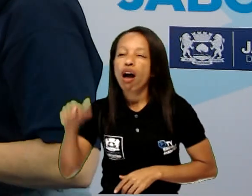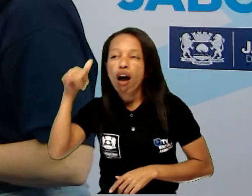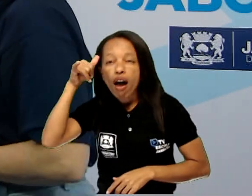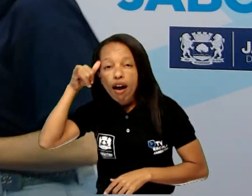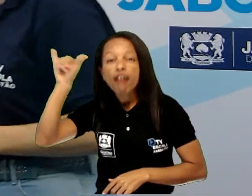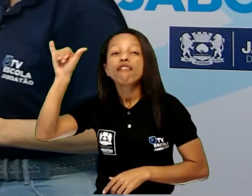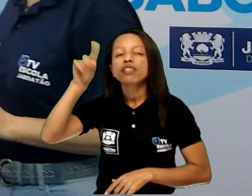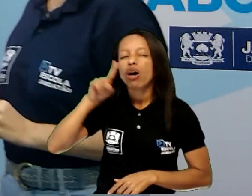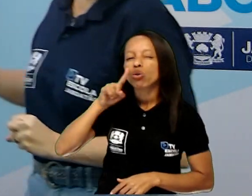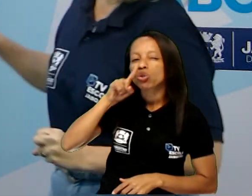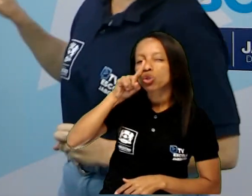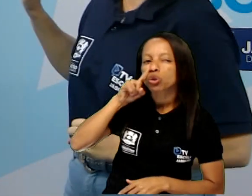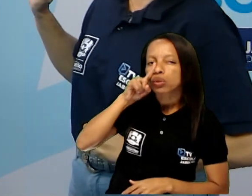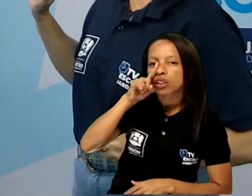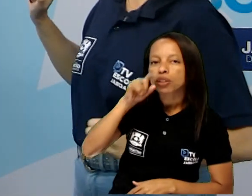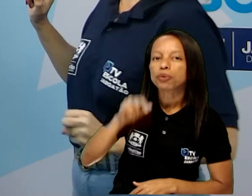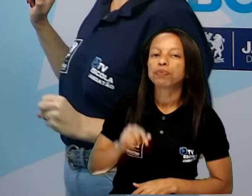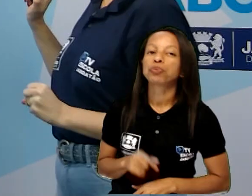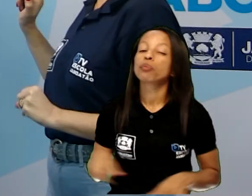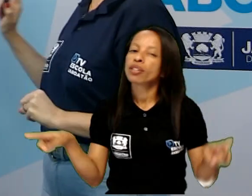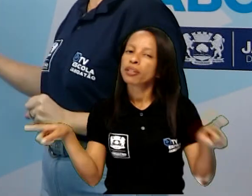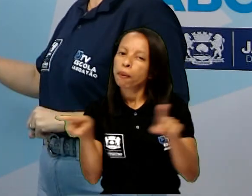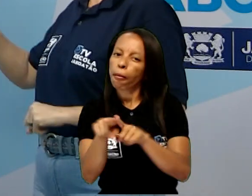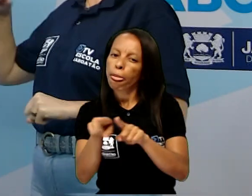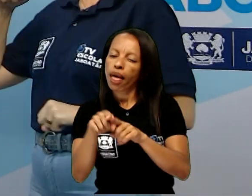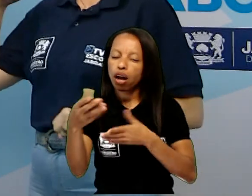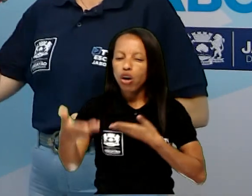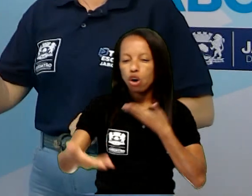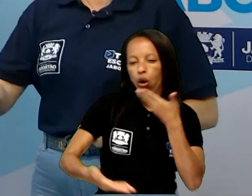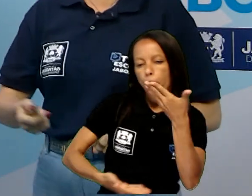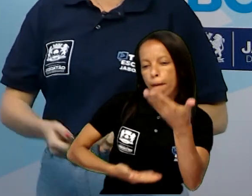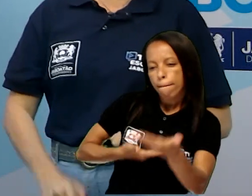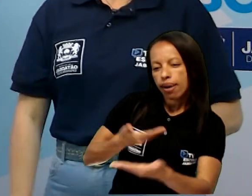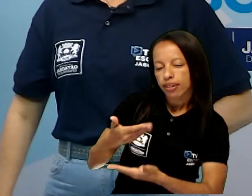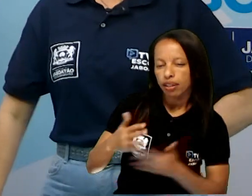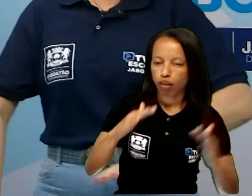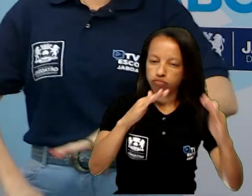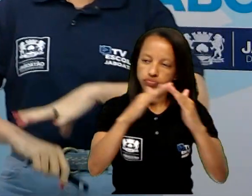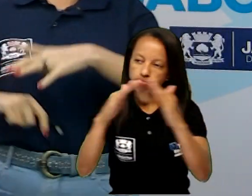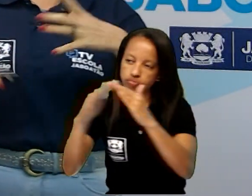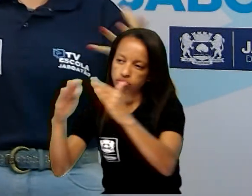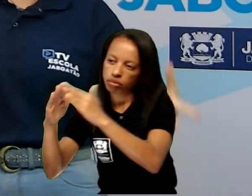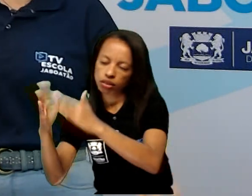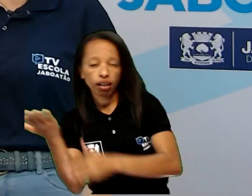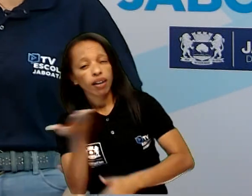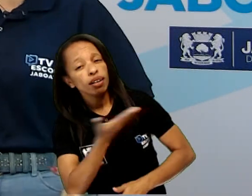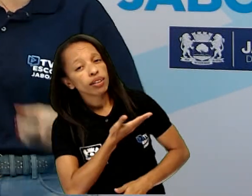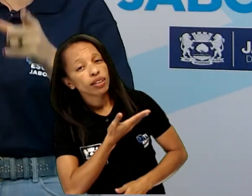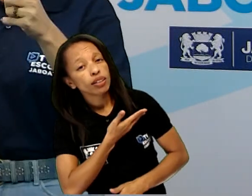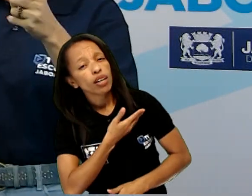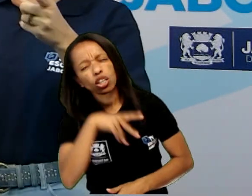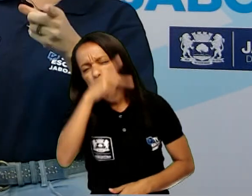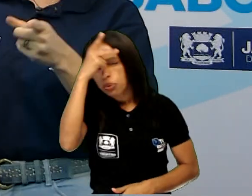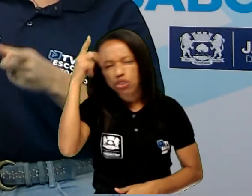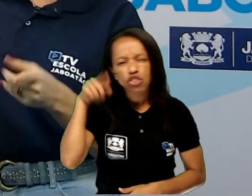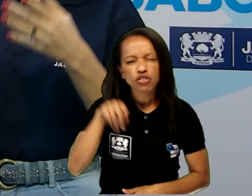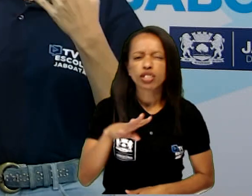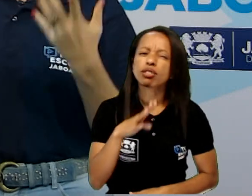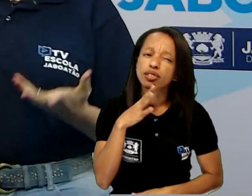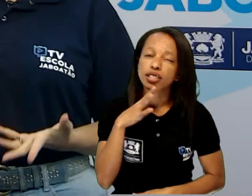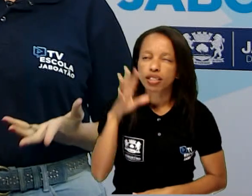acidente. E vão compartilhar com seus vizinhos, amigos, com as pessoas que você conhece, o que você